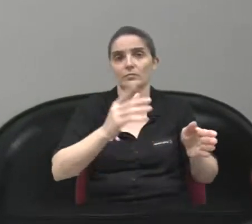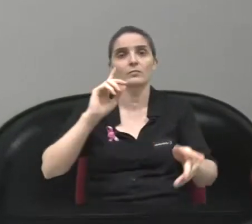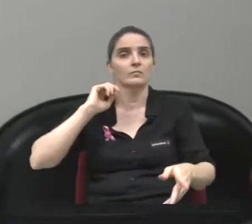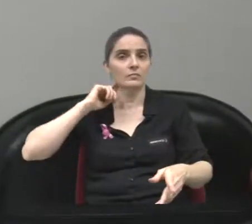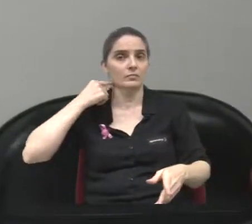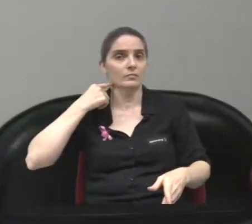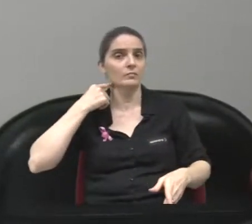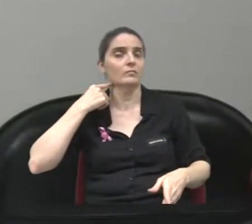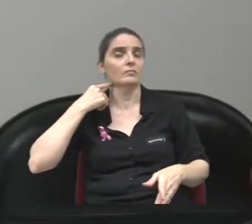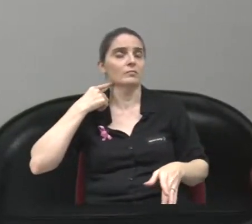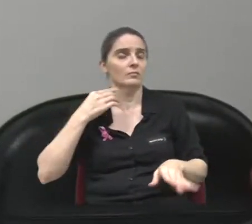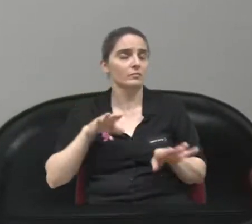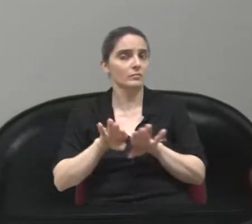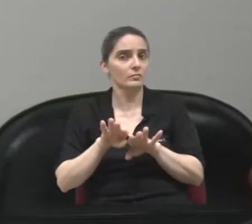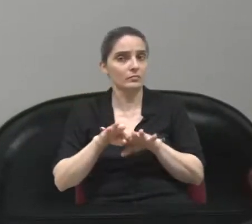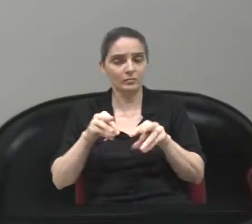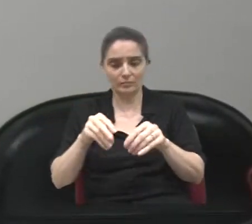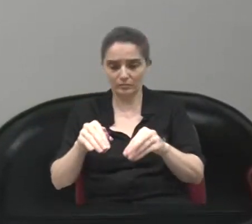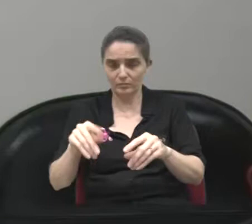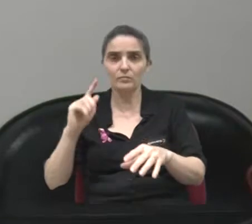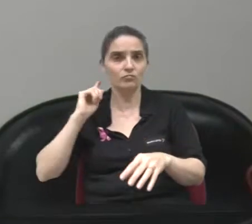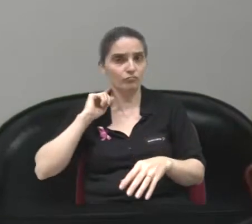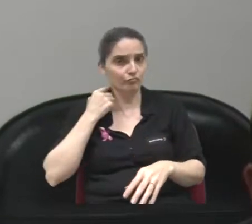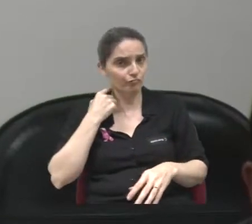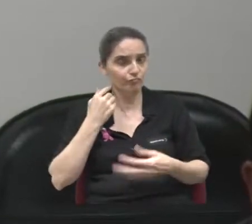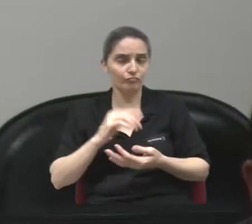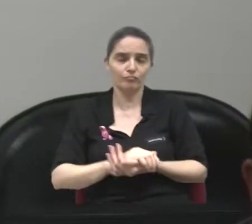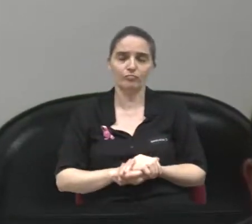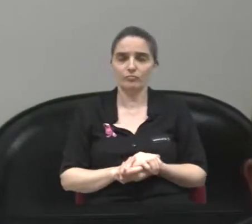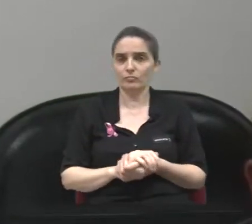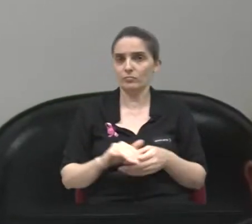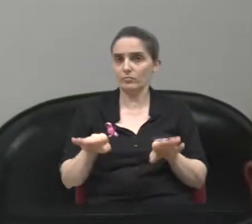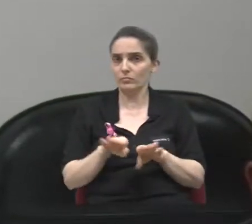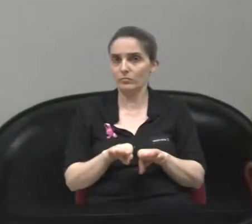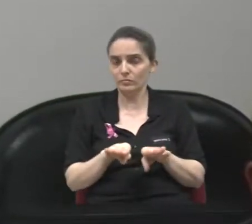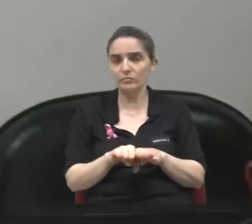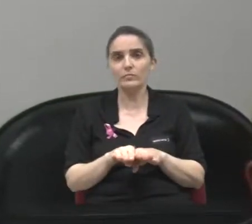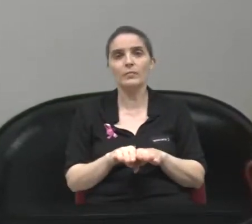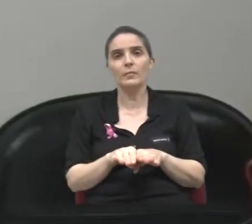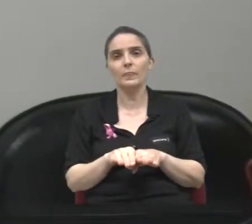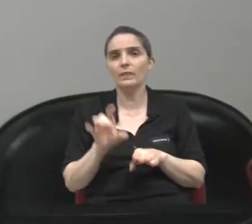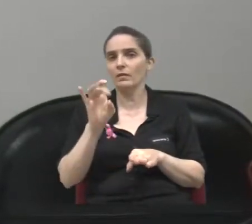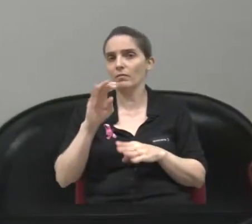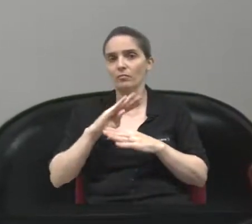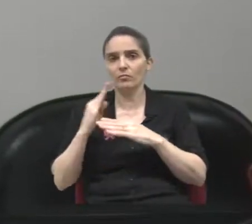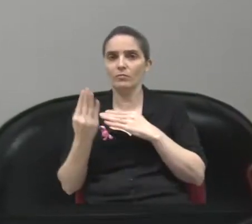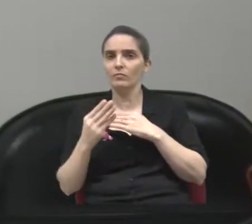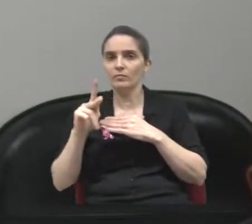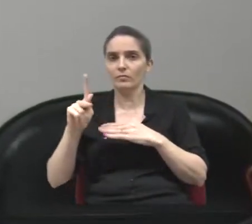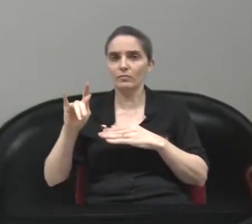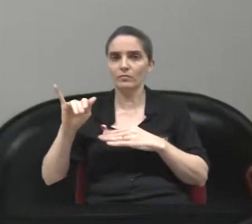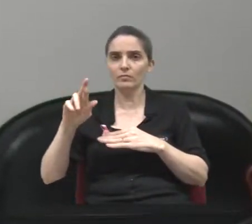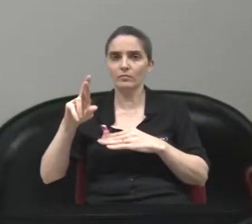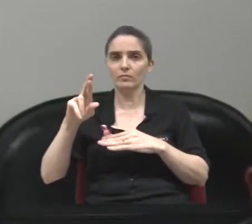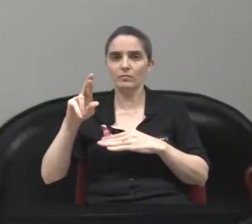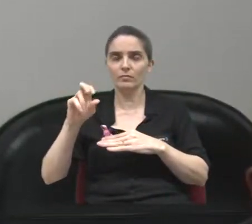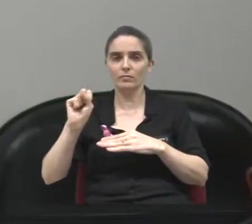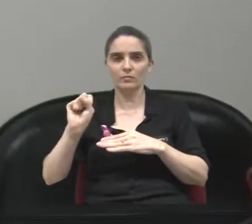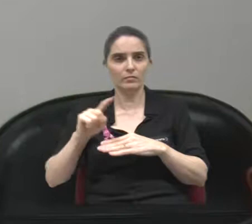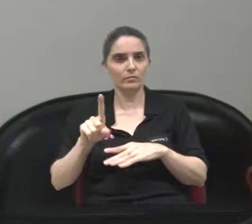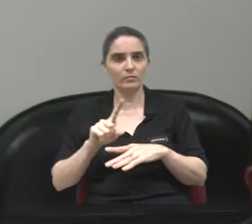para fazer um diálogo legal com o pessoal de lá. E também essa situação não é só nos pires, não. Estava contaminando muito o solo ali nos